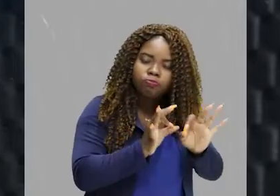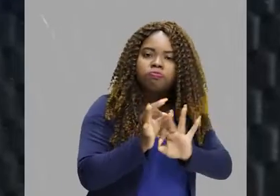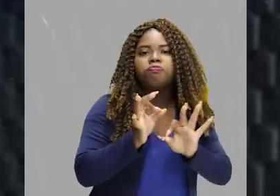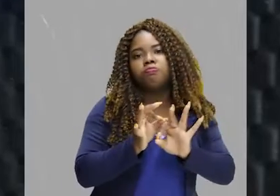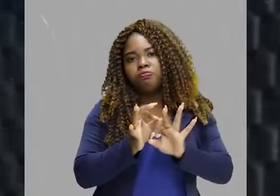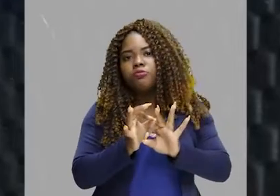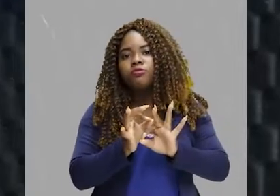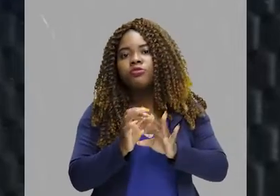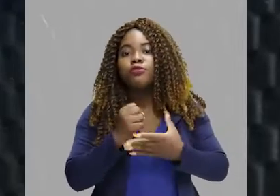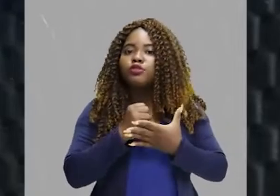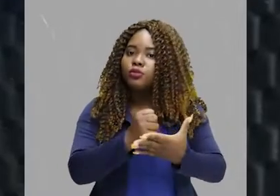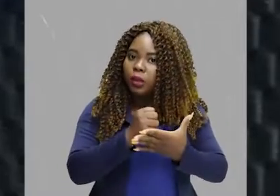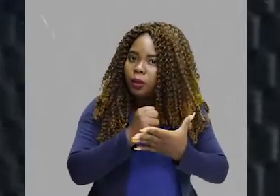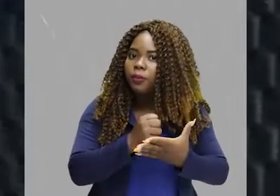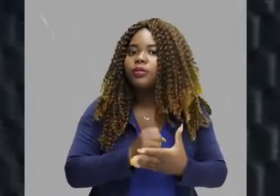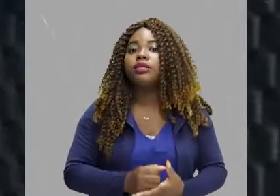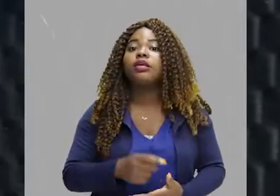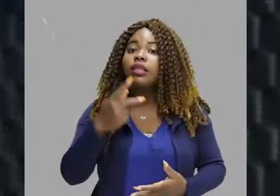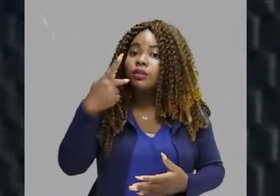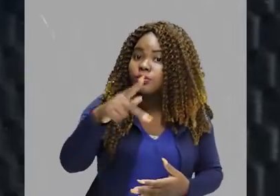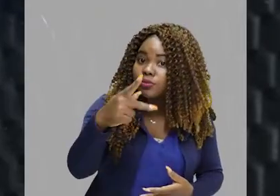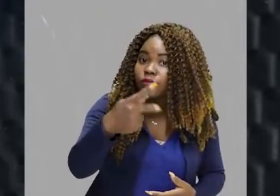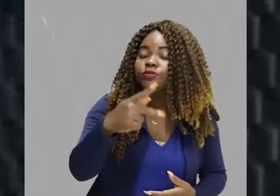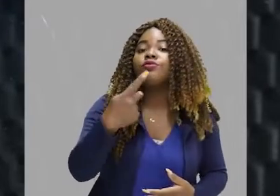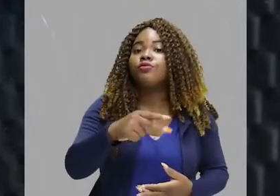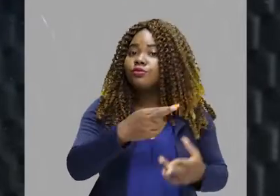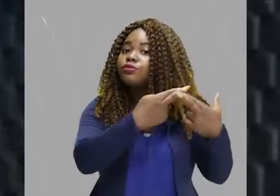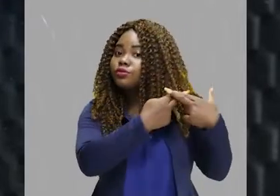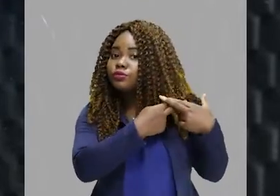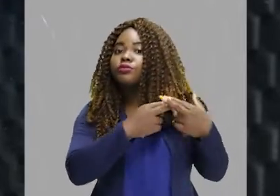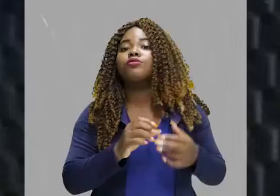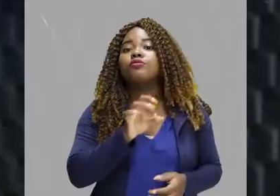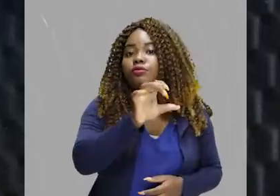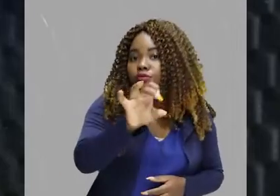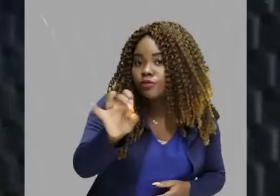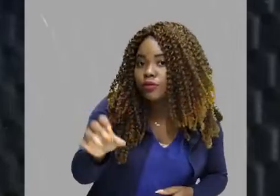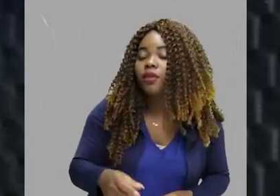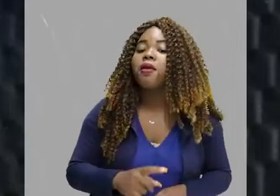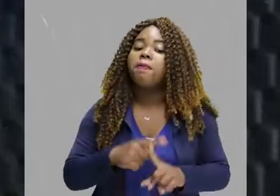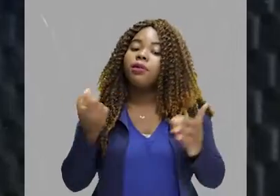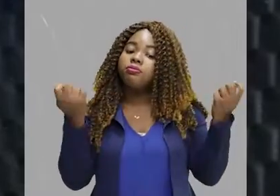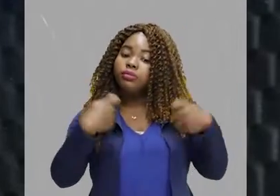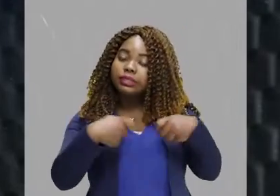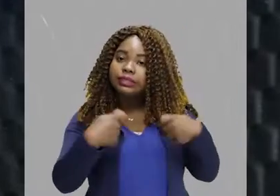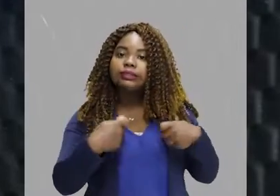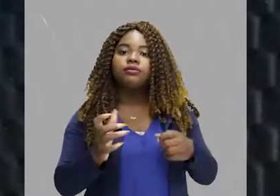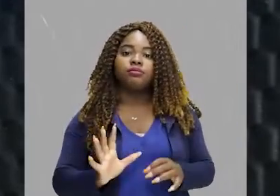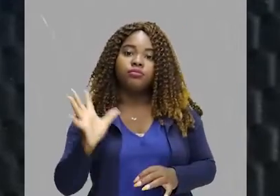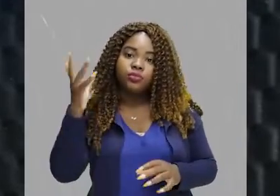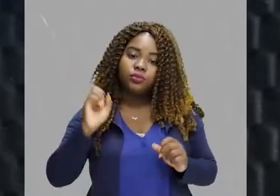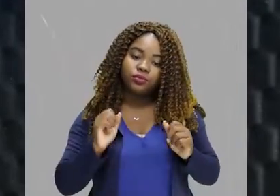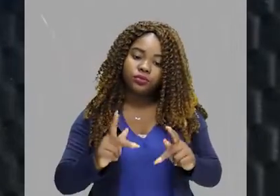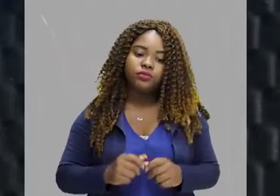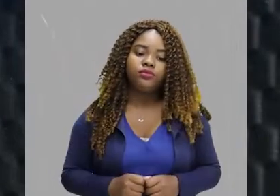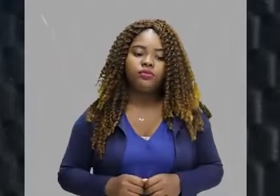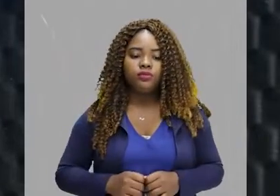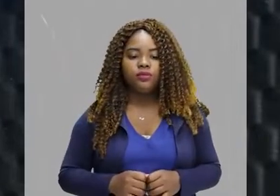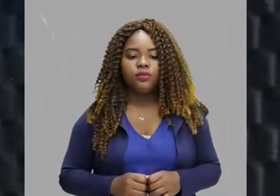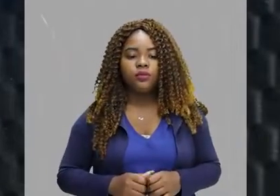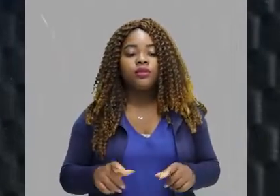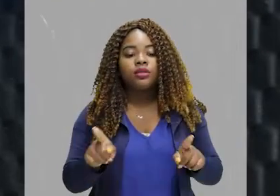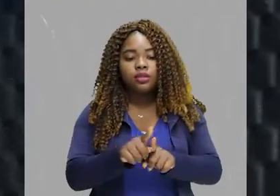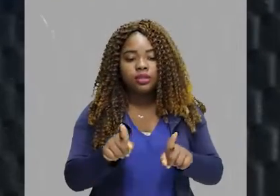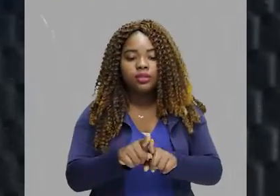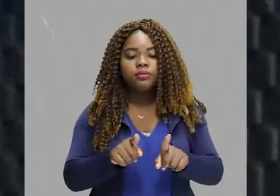fazendo. Que é da sua responsabilidade e de cada um de nós também. Mas que precisa ser feito, beleza? Assim também como economizar